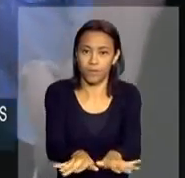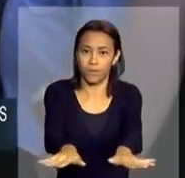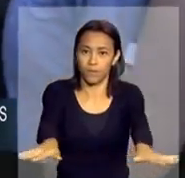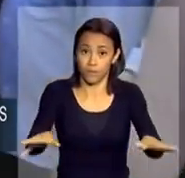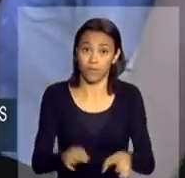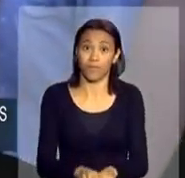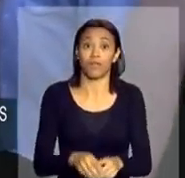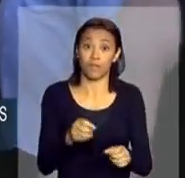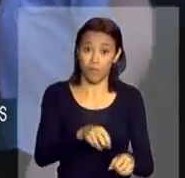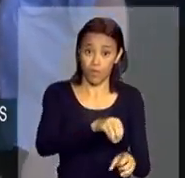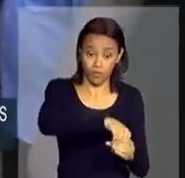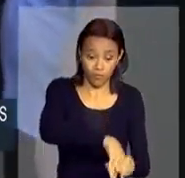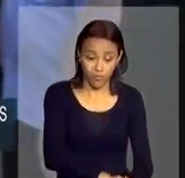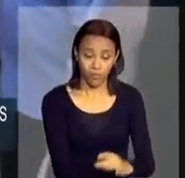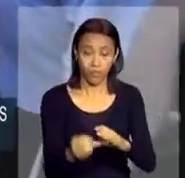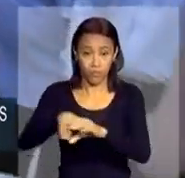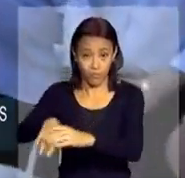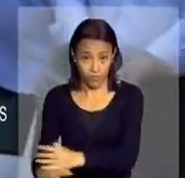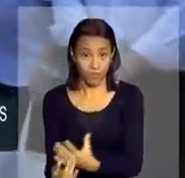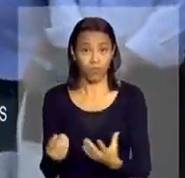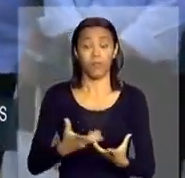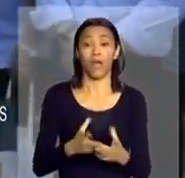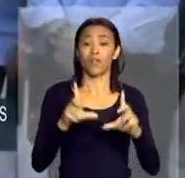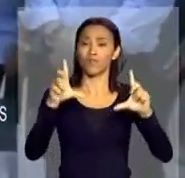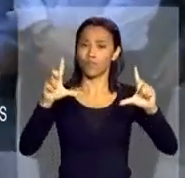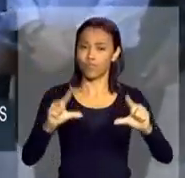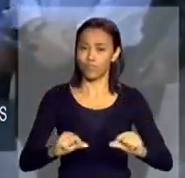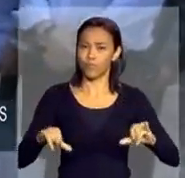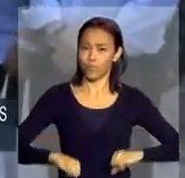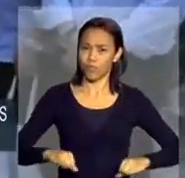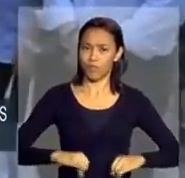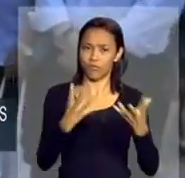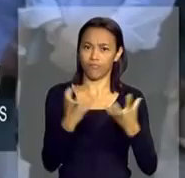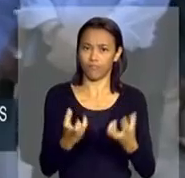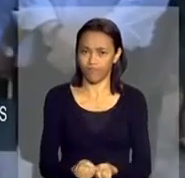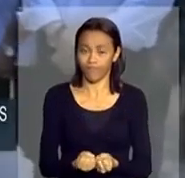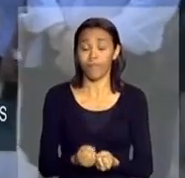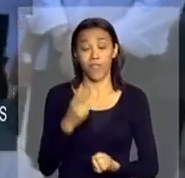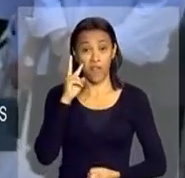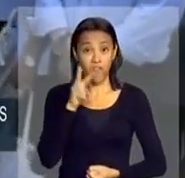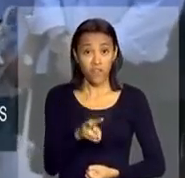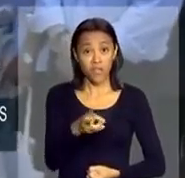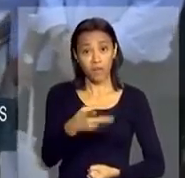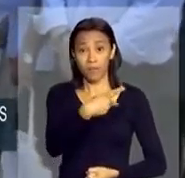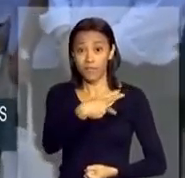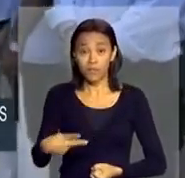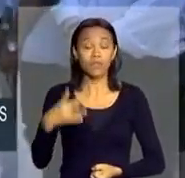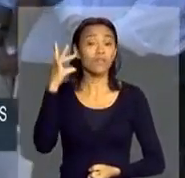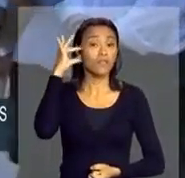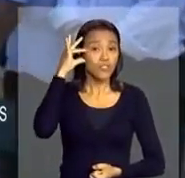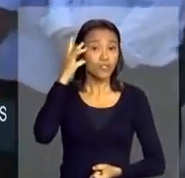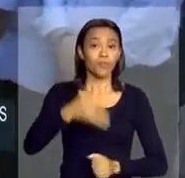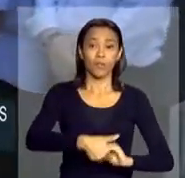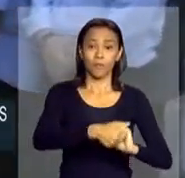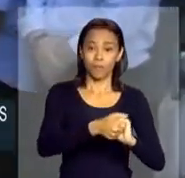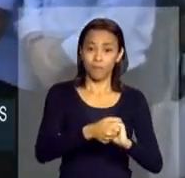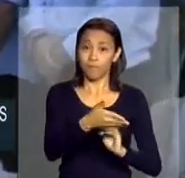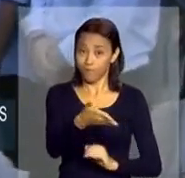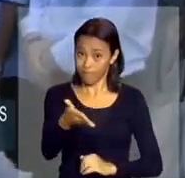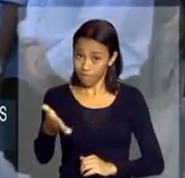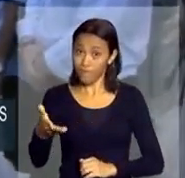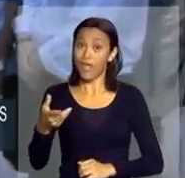efeitos da seca. Vamos, vemos aí imagens da presidenta Dilma. Ela vai posar